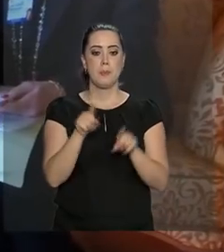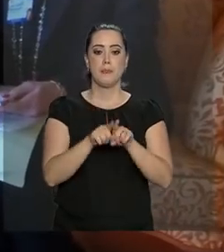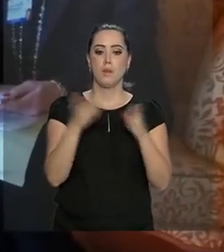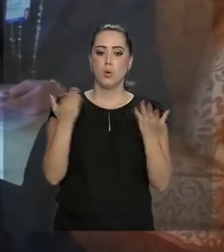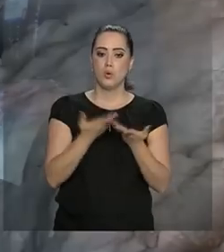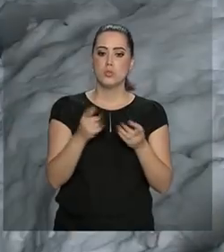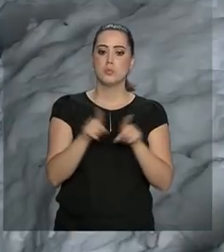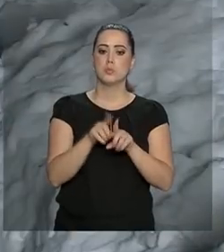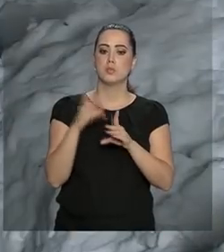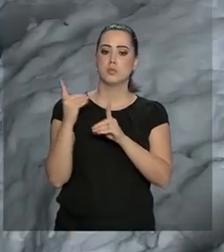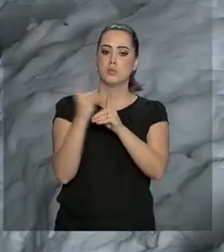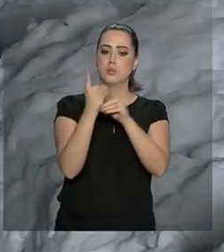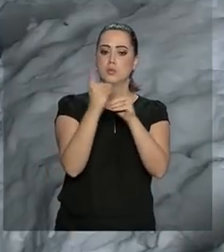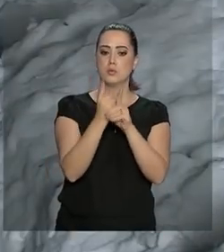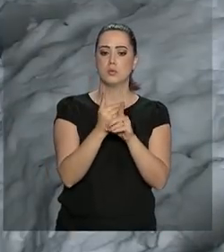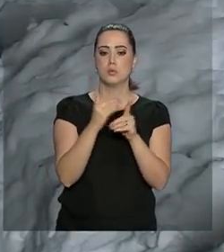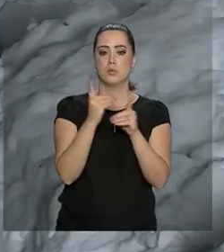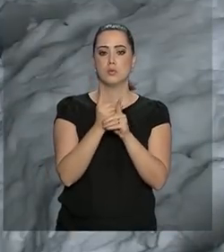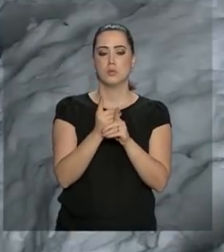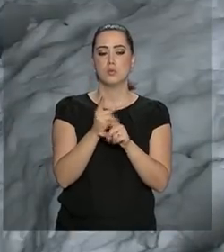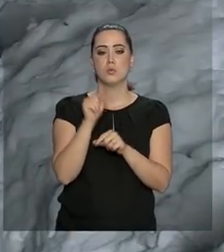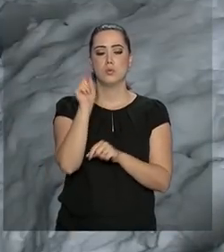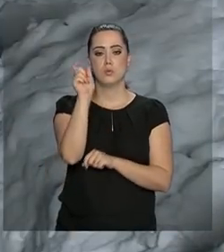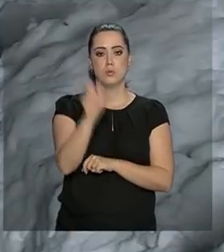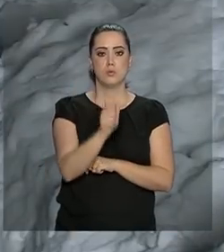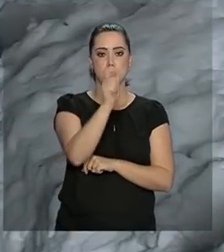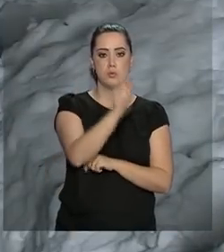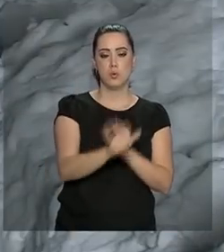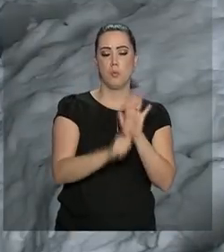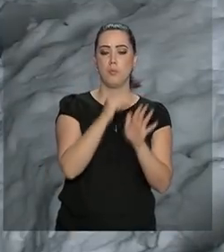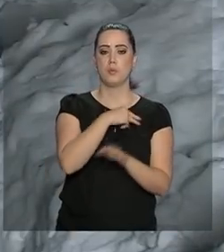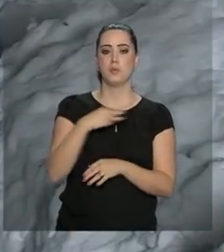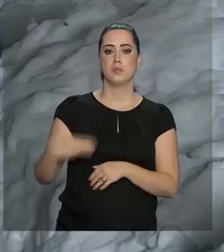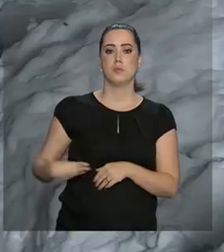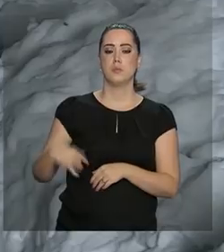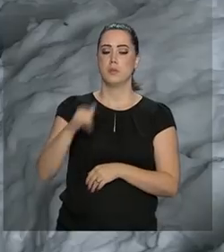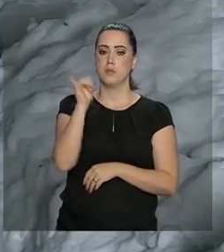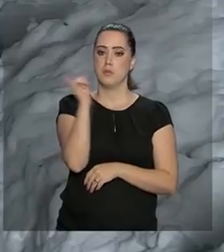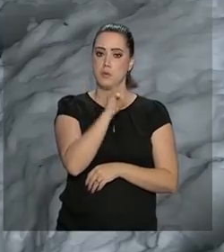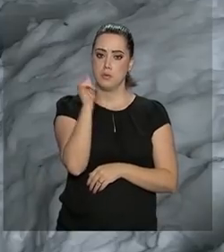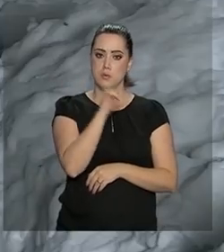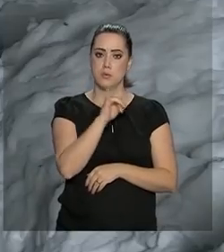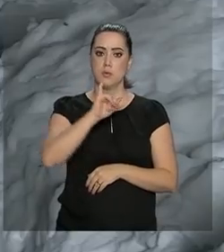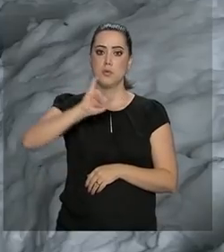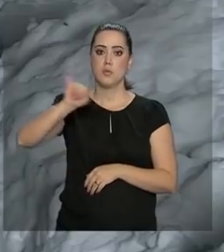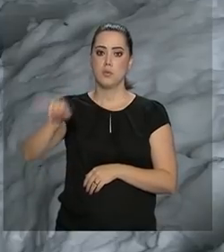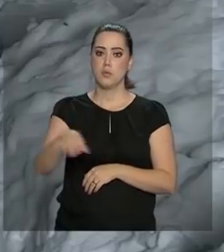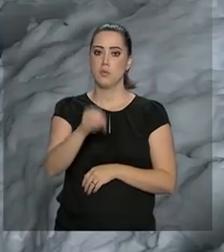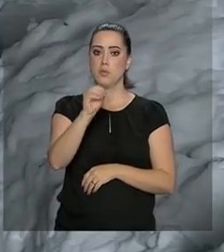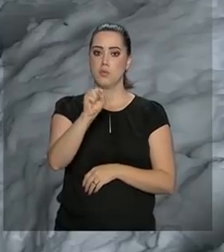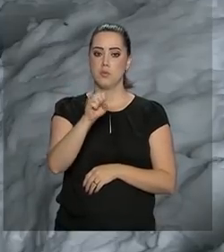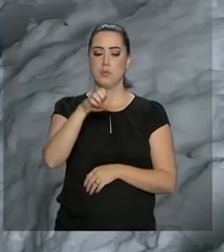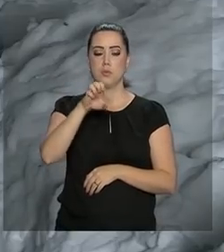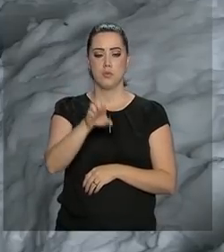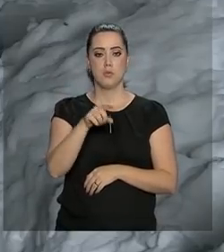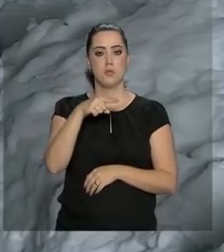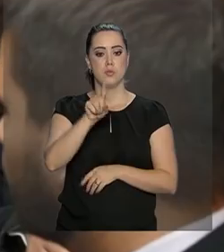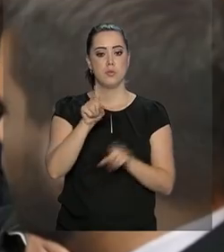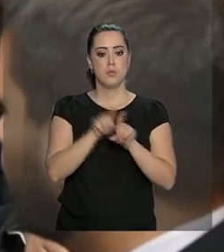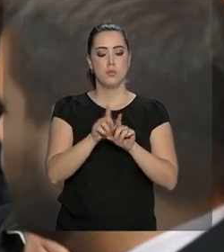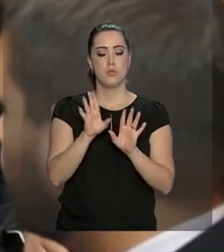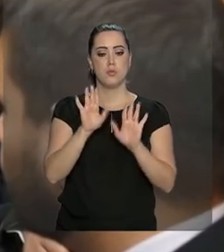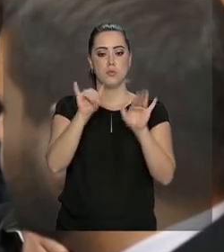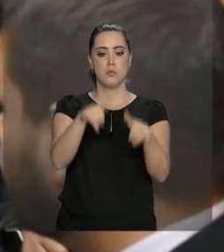teve um encontro bilateral com o primeiro-ministro da Itália, Giuseppe Conte, no final da